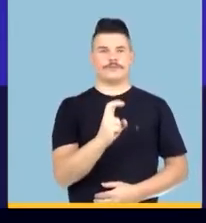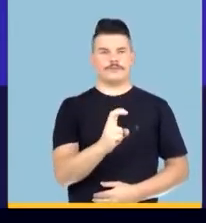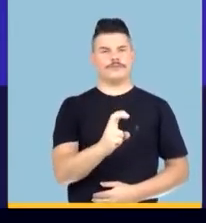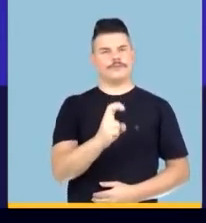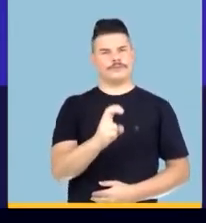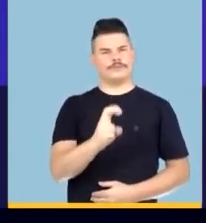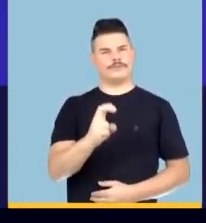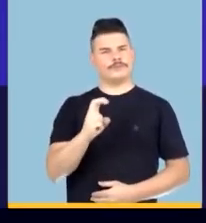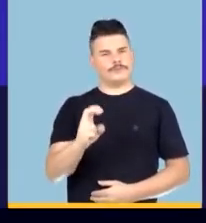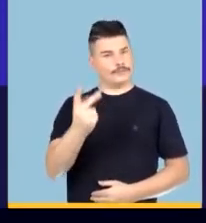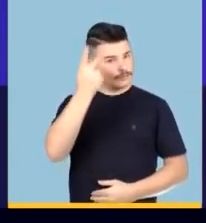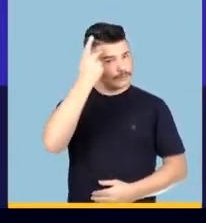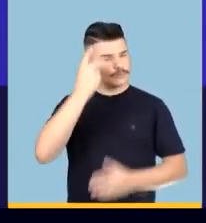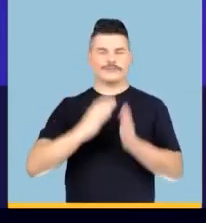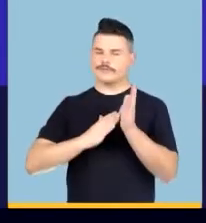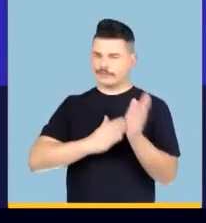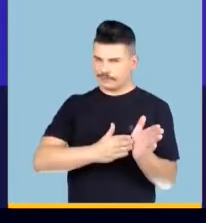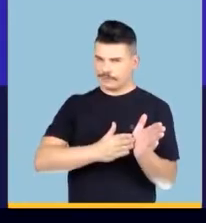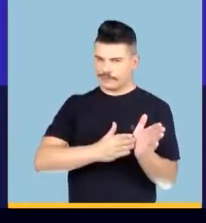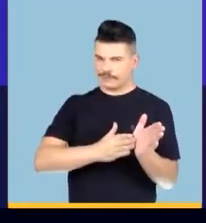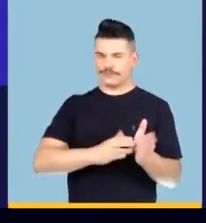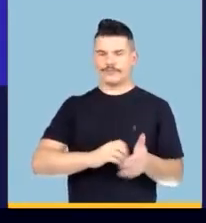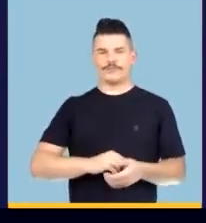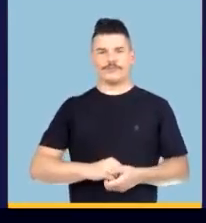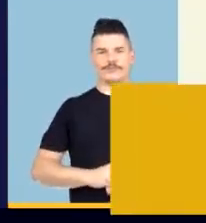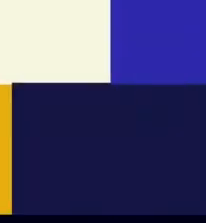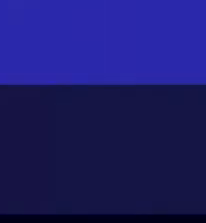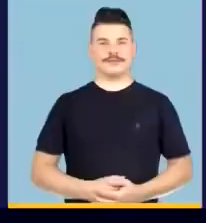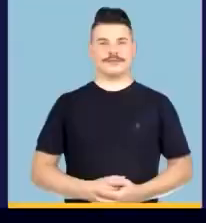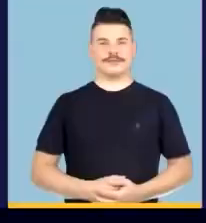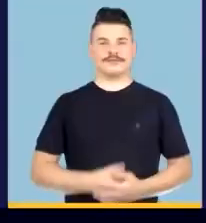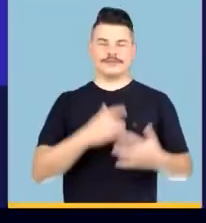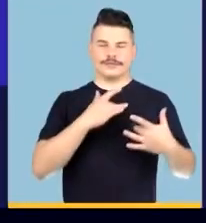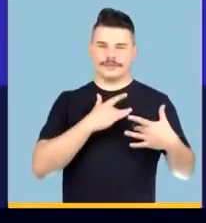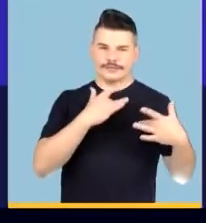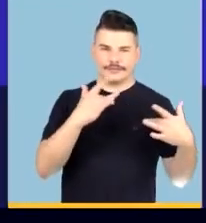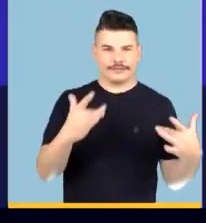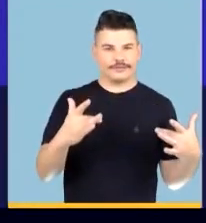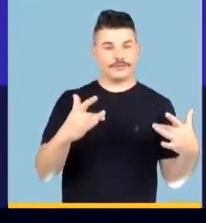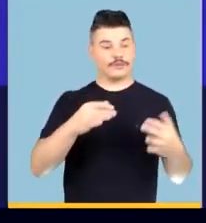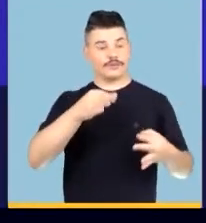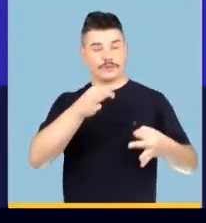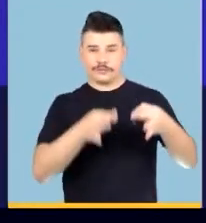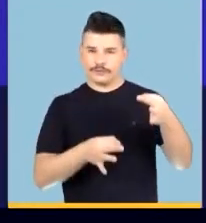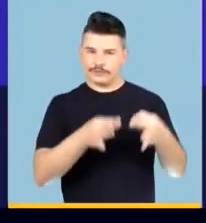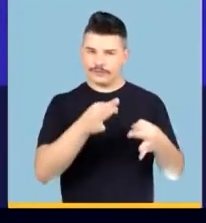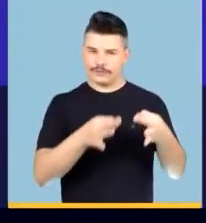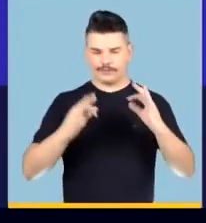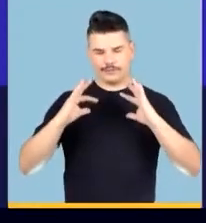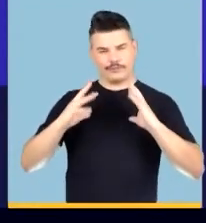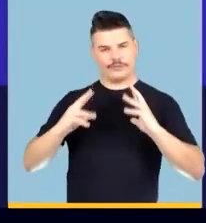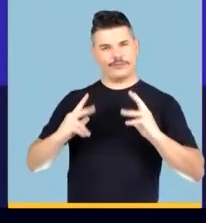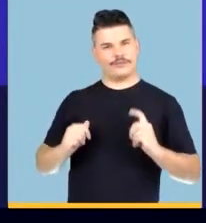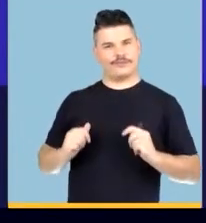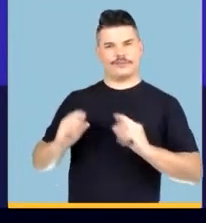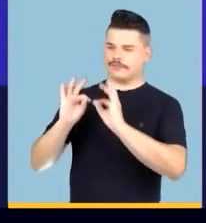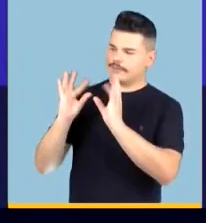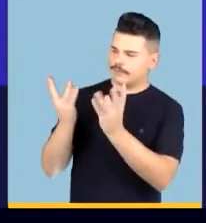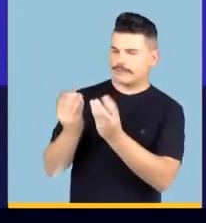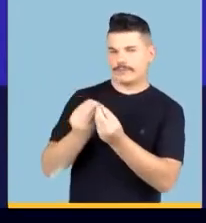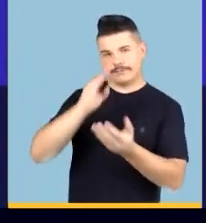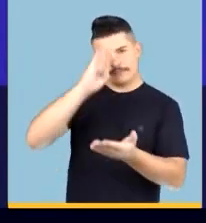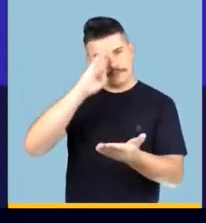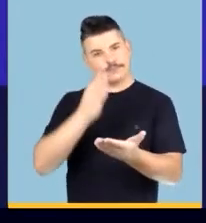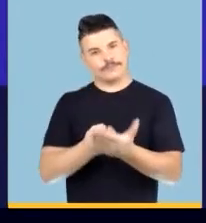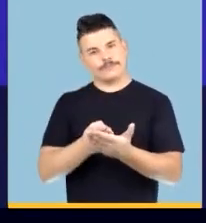Eduardo turma 45555 sempre fiel a São Paulo solidariedade Justiça honestidade